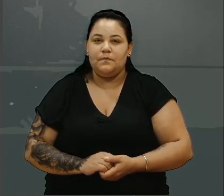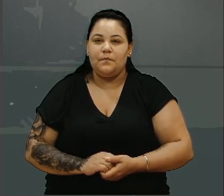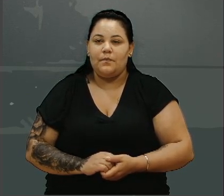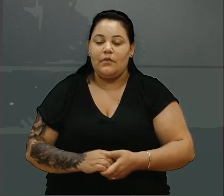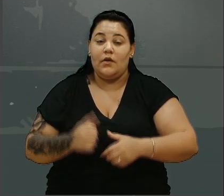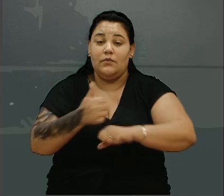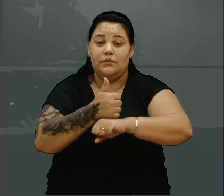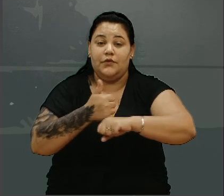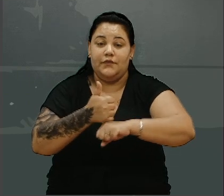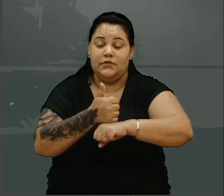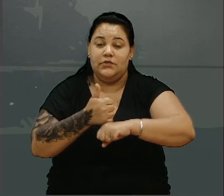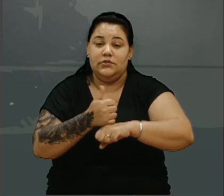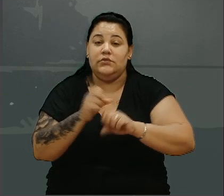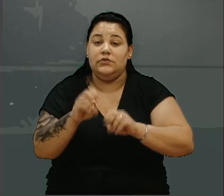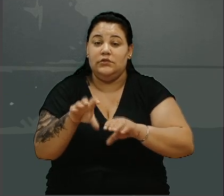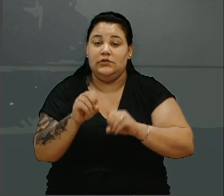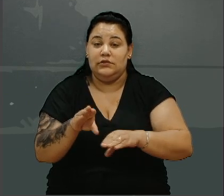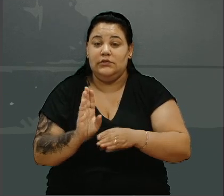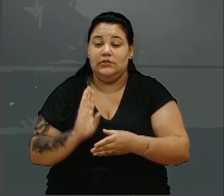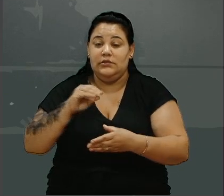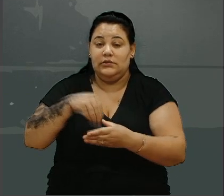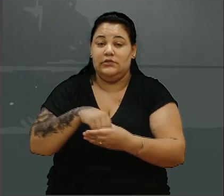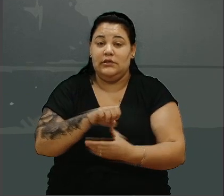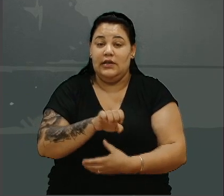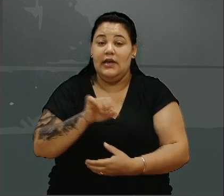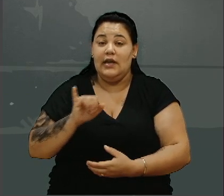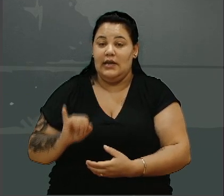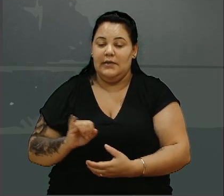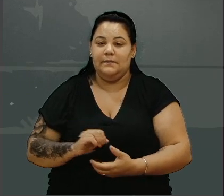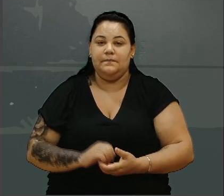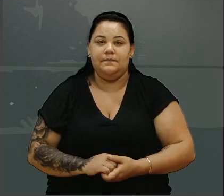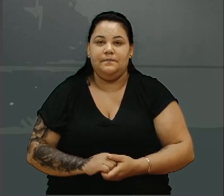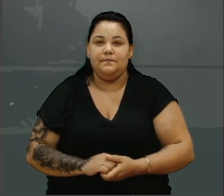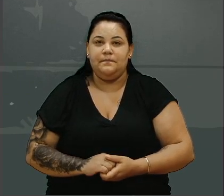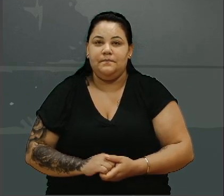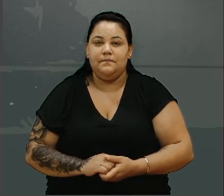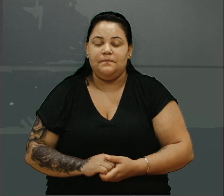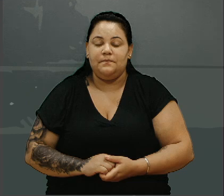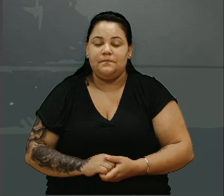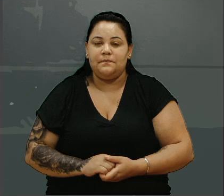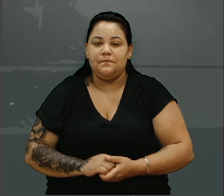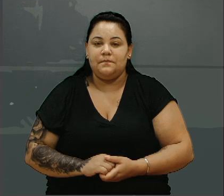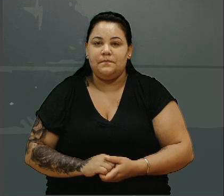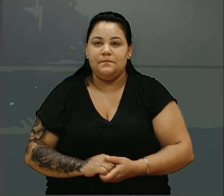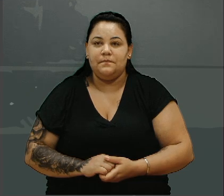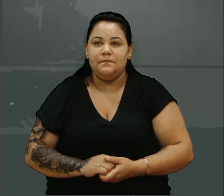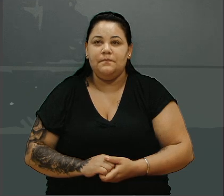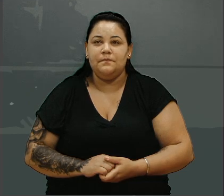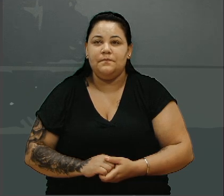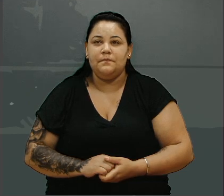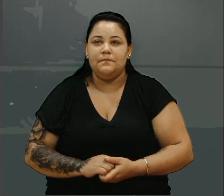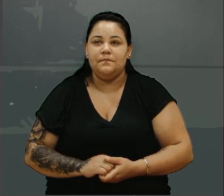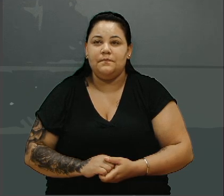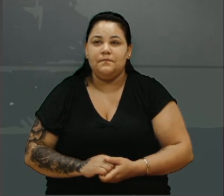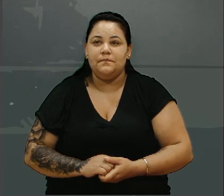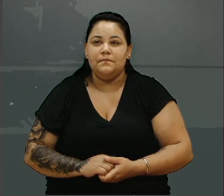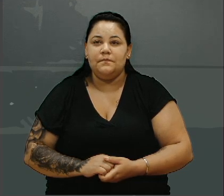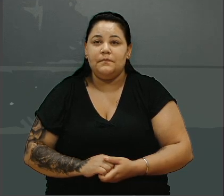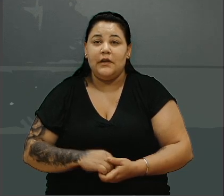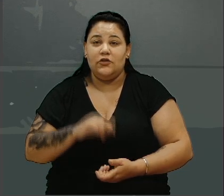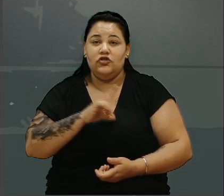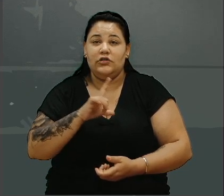Profissionais da educação nas EIs, escolas de educação infantis. Nós temos aí a